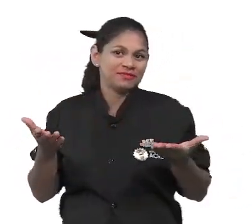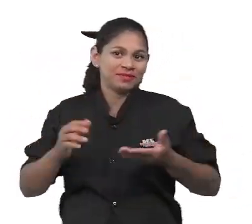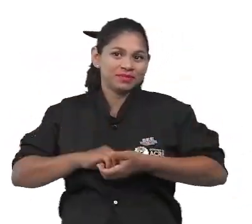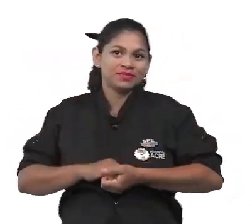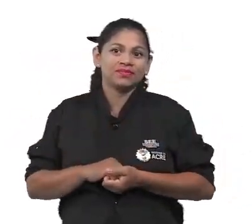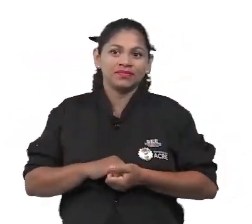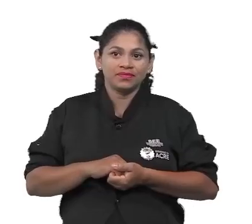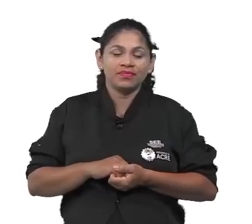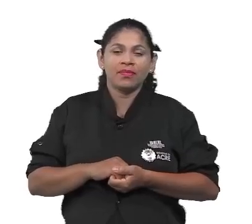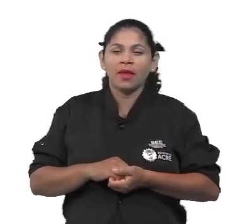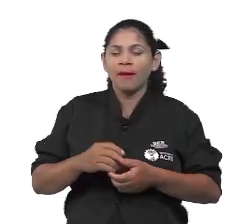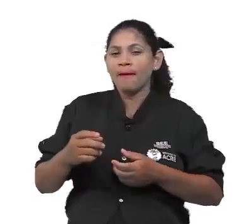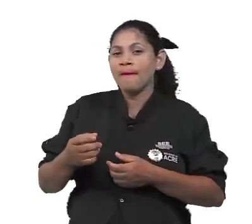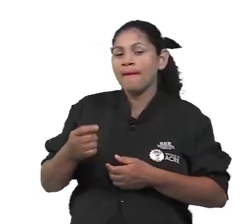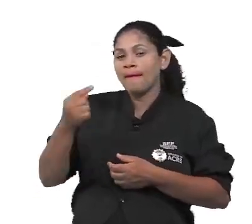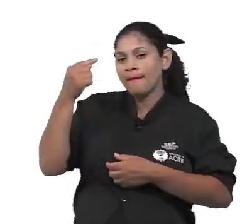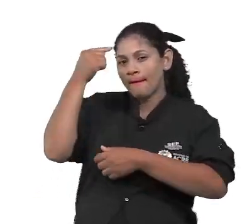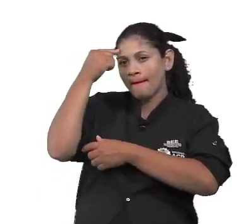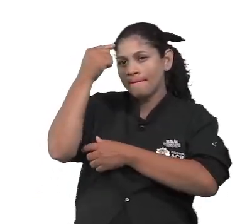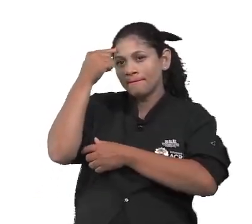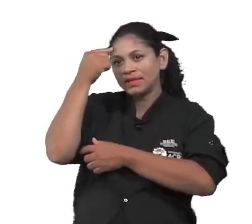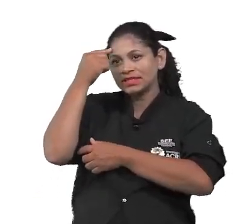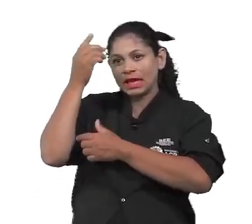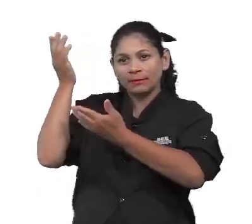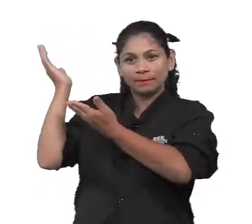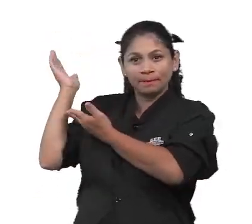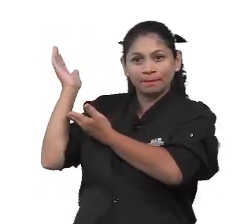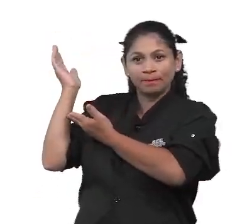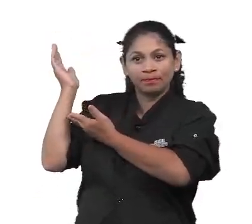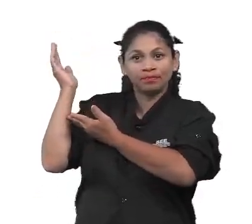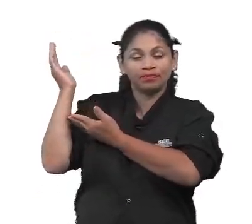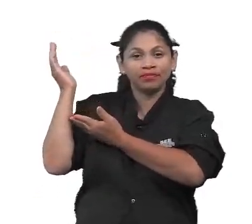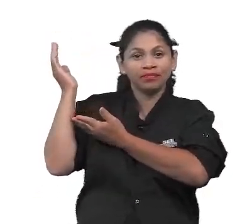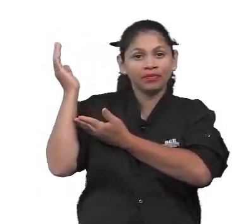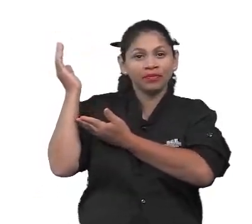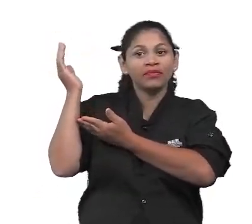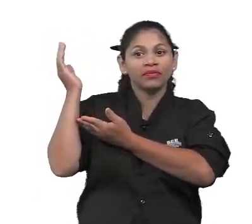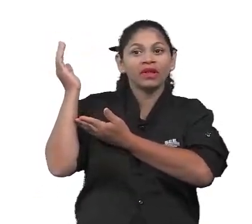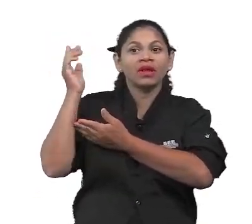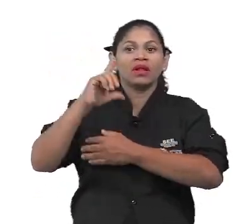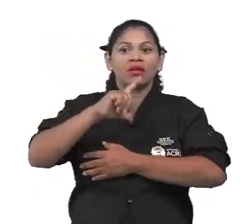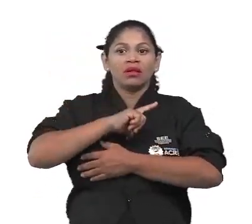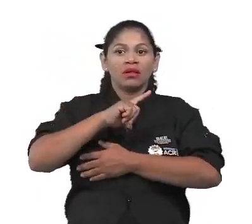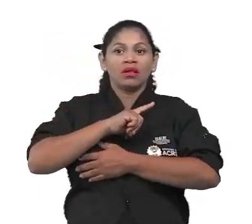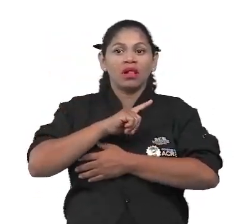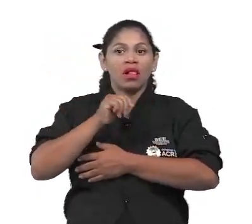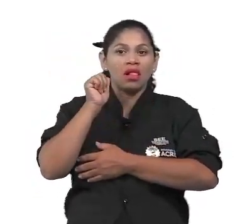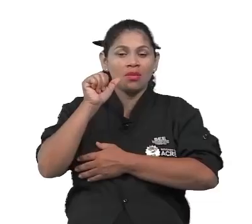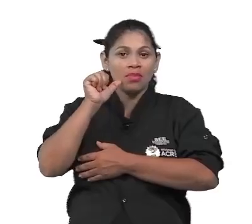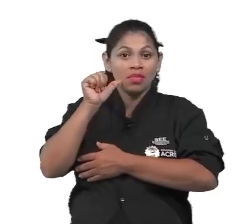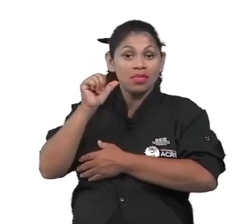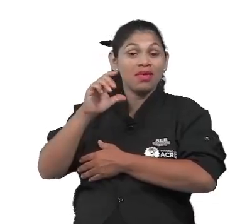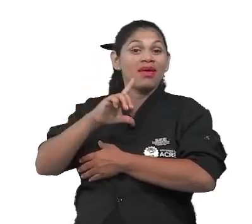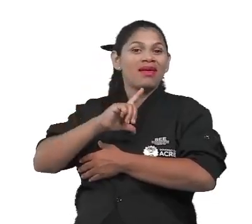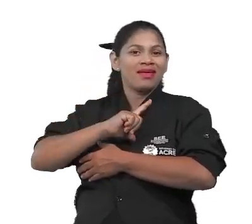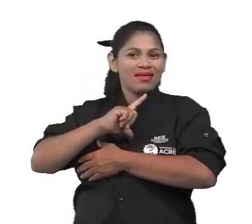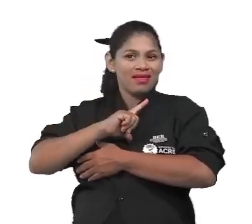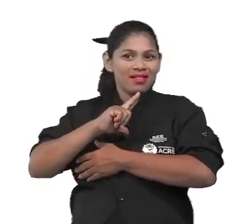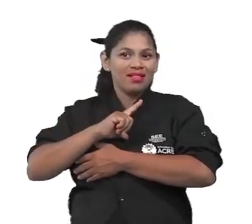aqui, ó, se a gente pensar ali nos X-Men, né, a tempestade, ela tem a capacidade ali, ó, de conduzir